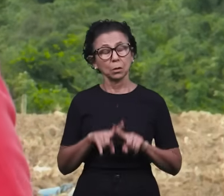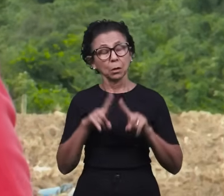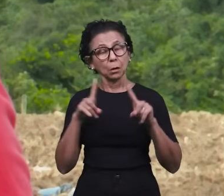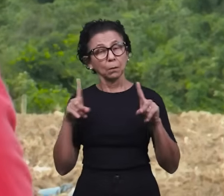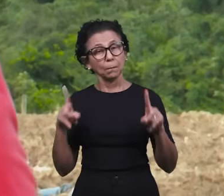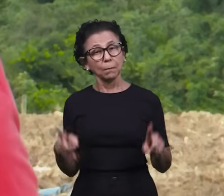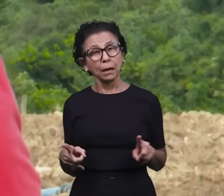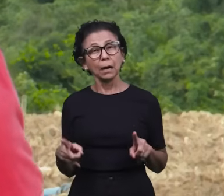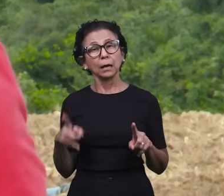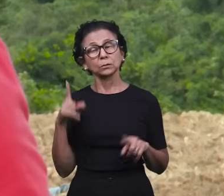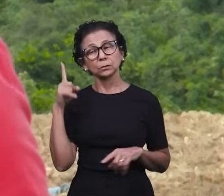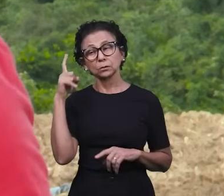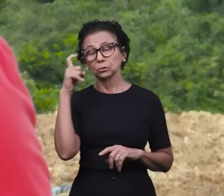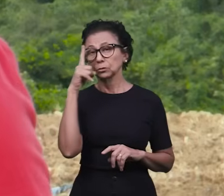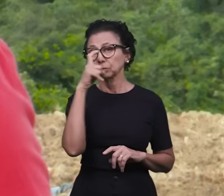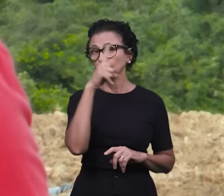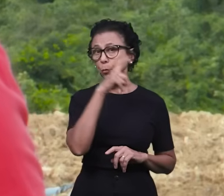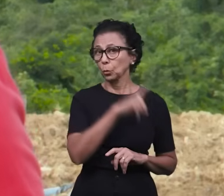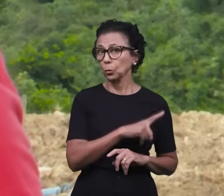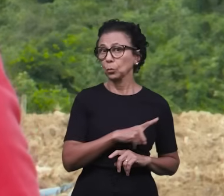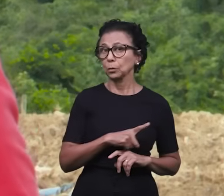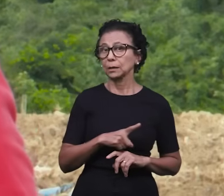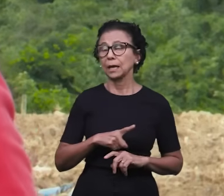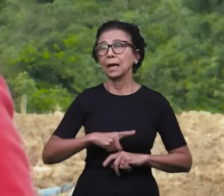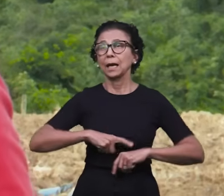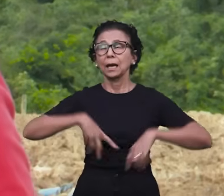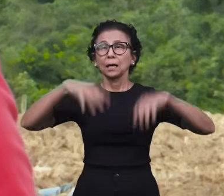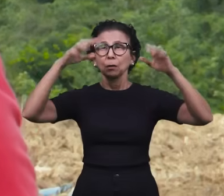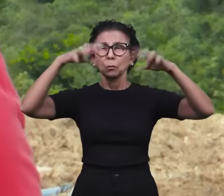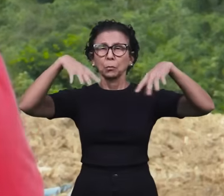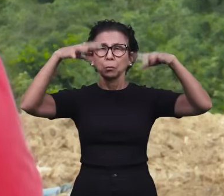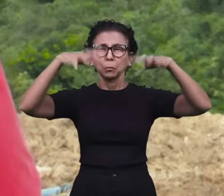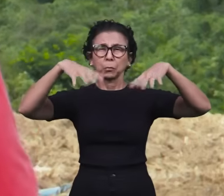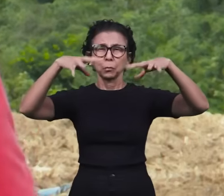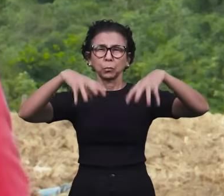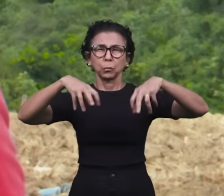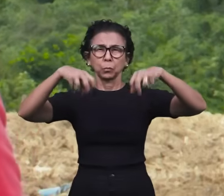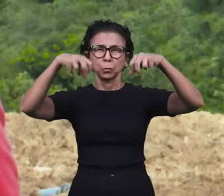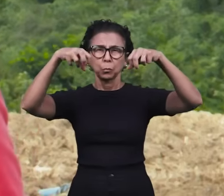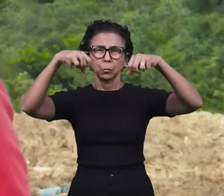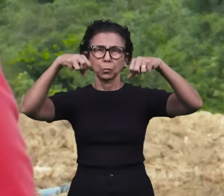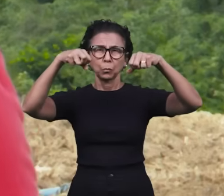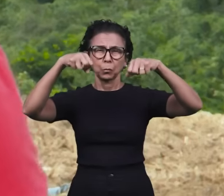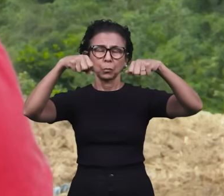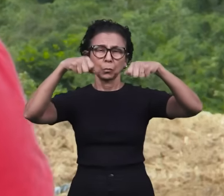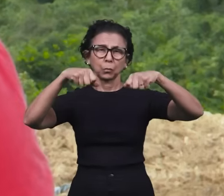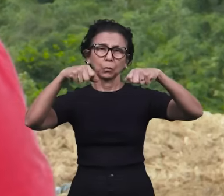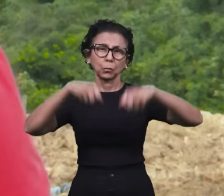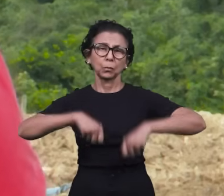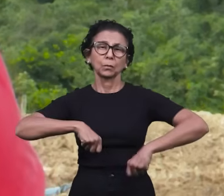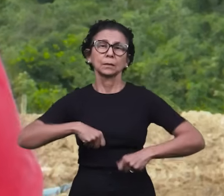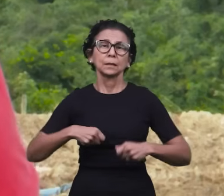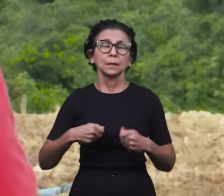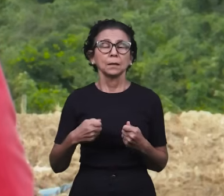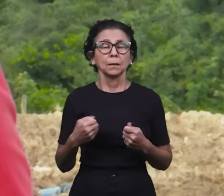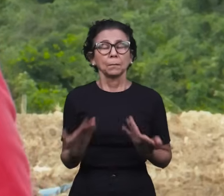A única coisa que acaba pegando um pouco é a falta de chuva. Mas como aqui no Sítio